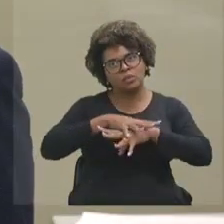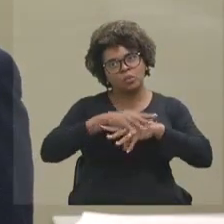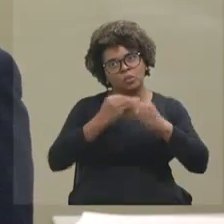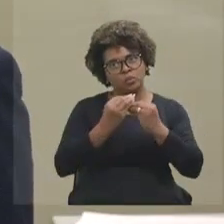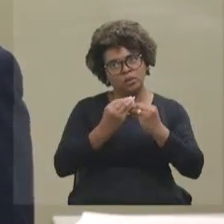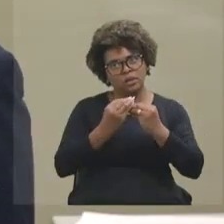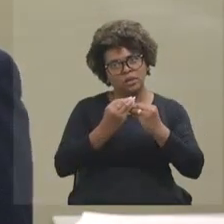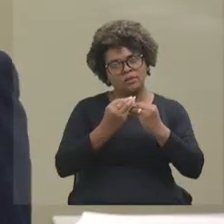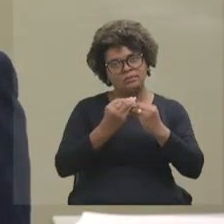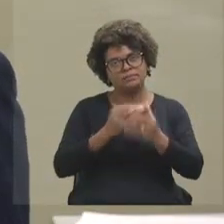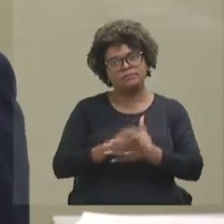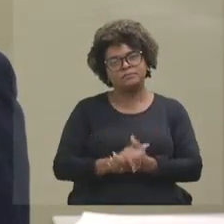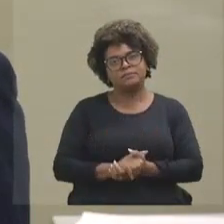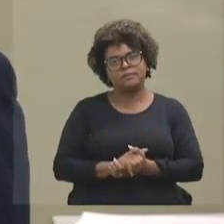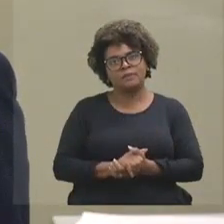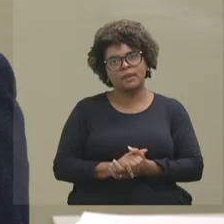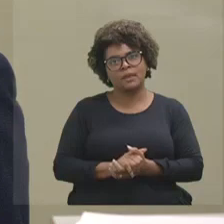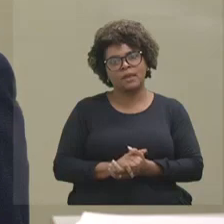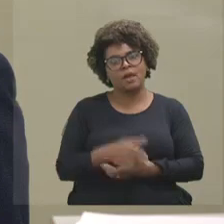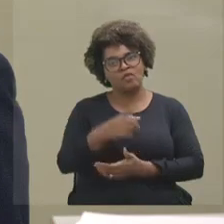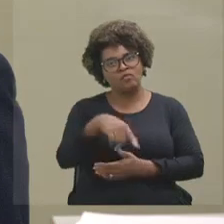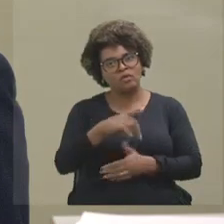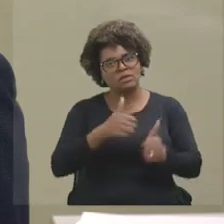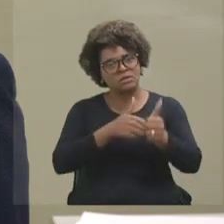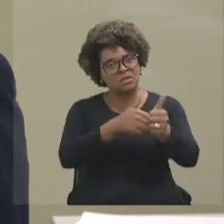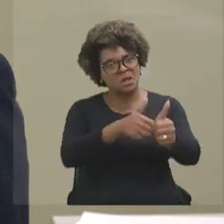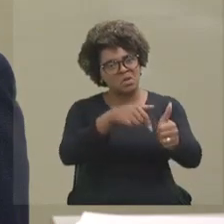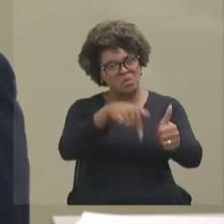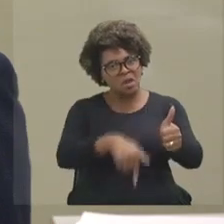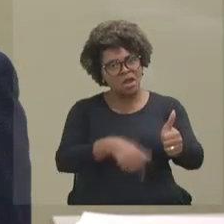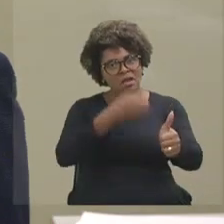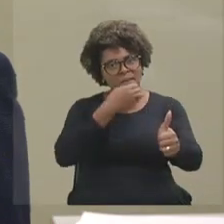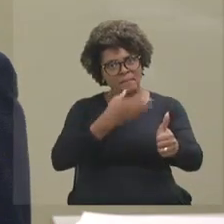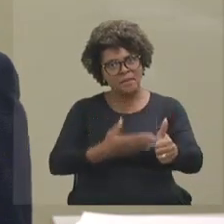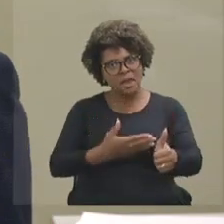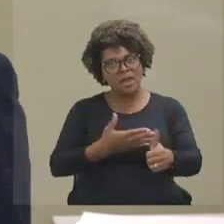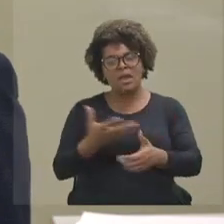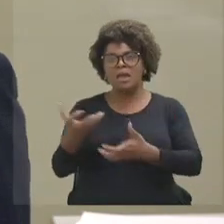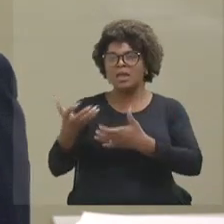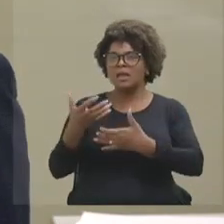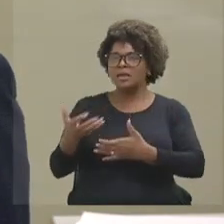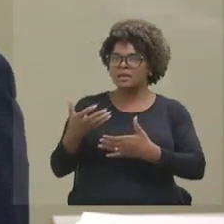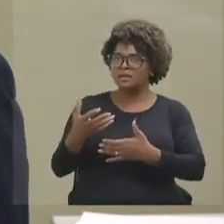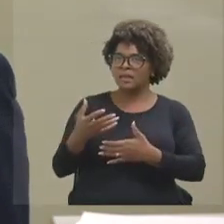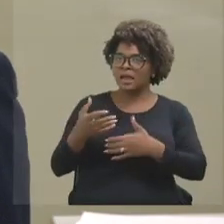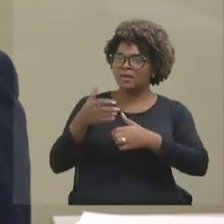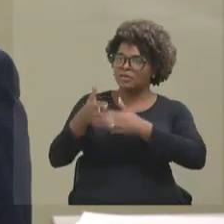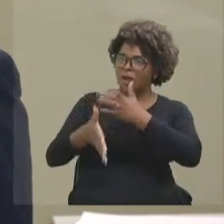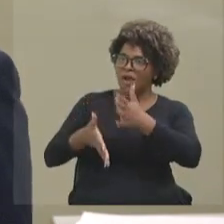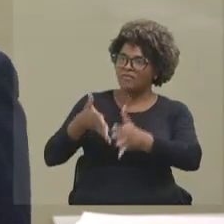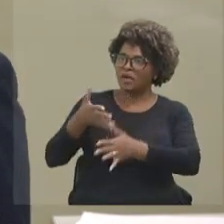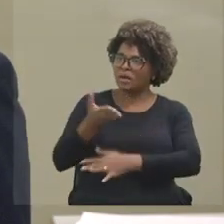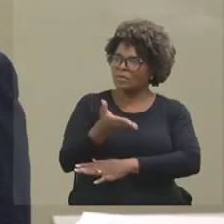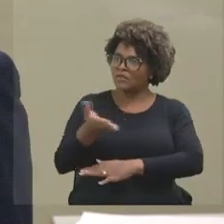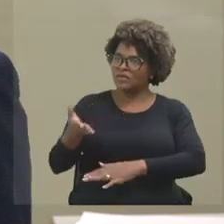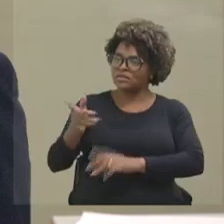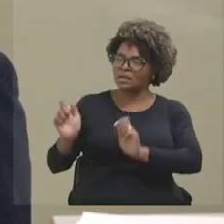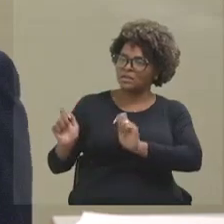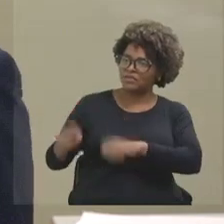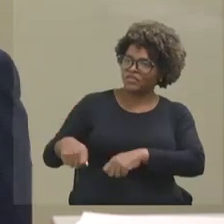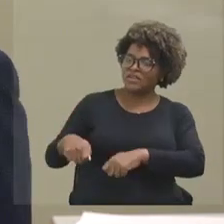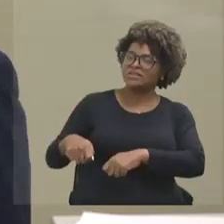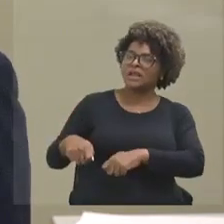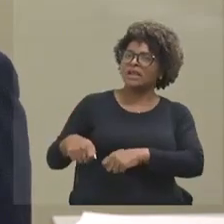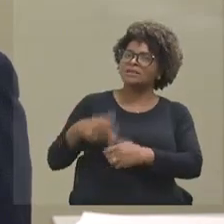Então eu acho que vocês acompanharam muito bem aqui a nossa audiência gostaria que de passar a palavra cada um de vocês para que vocês possam